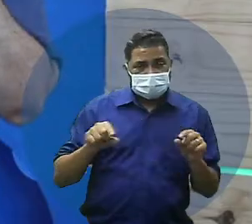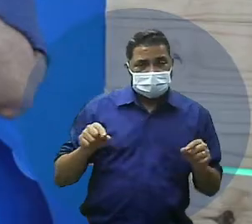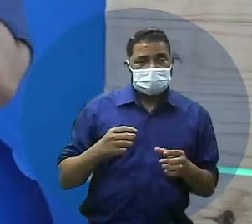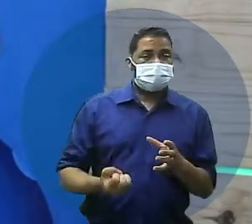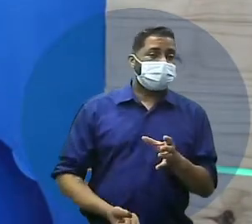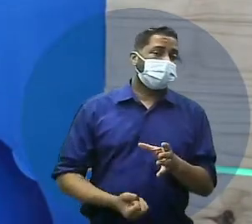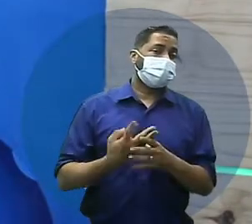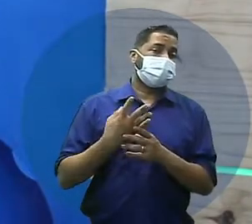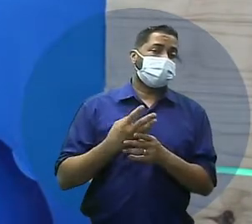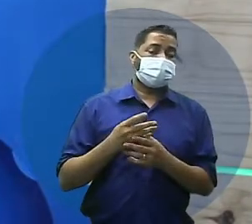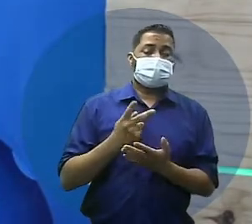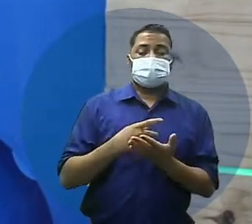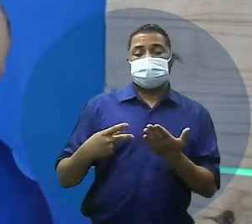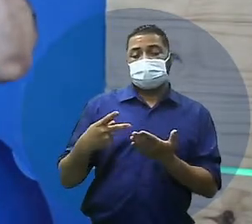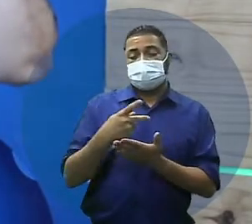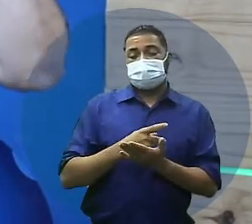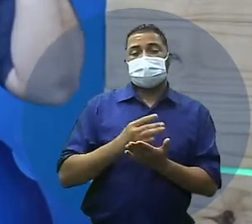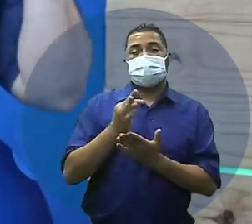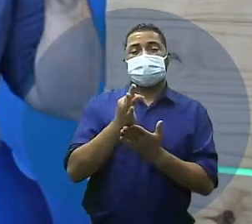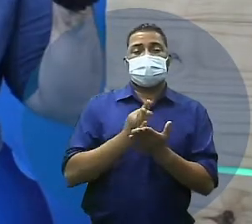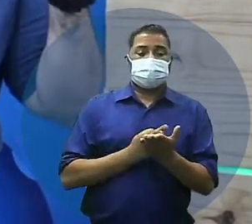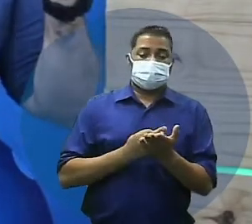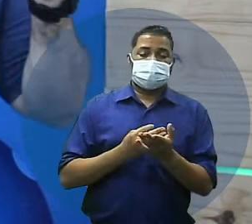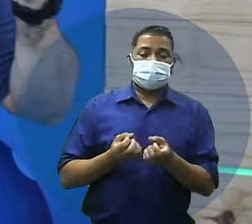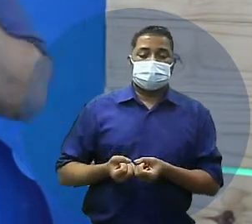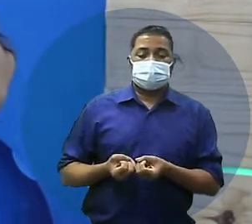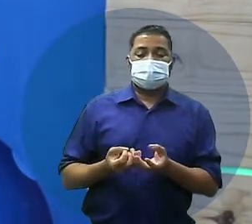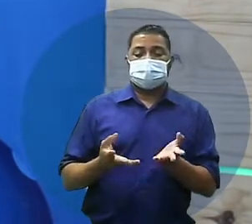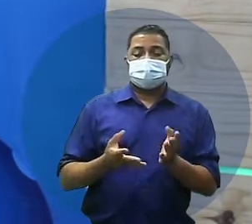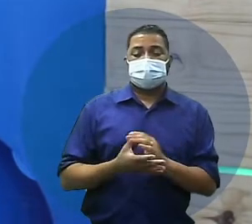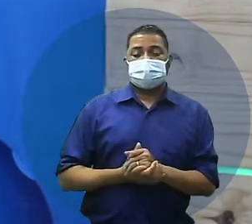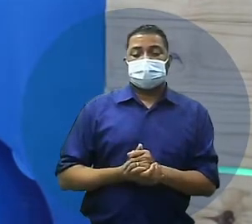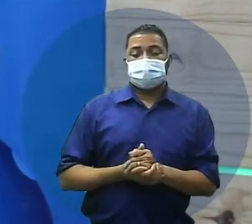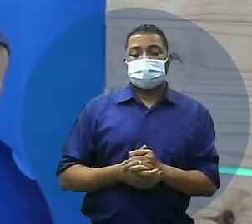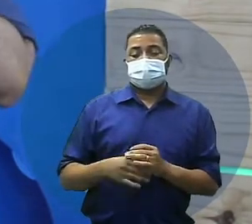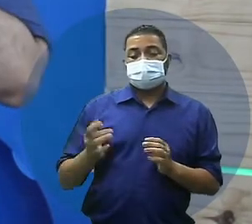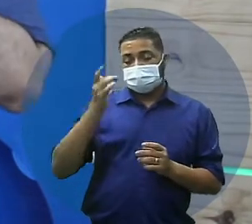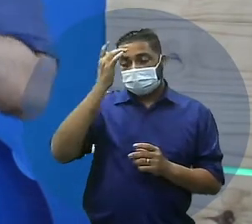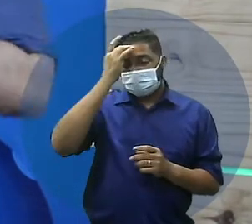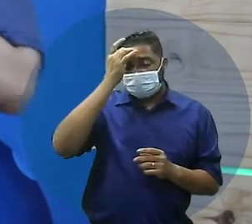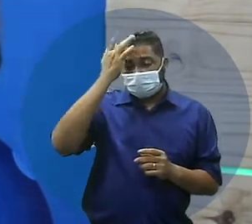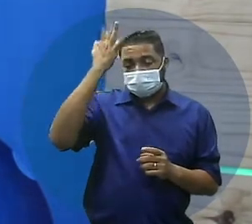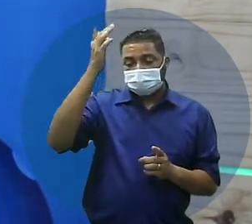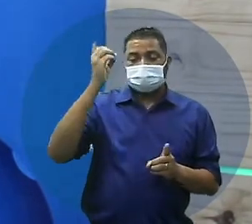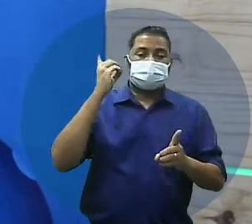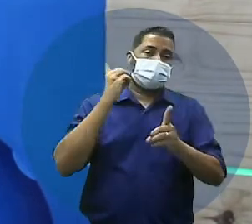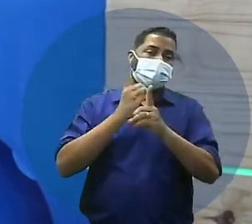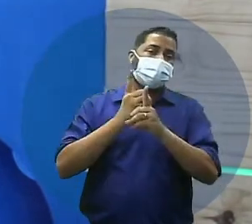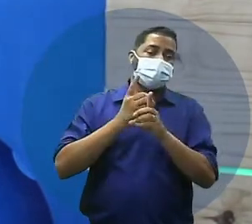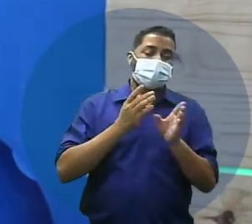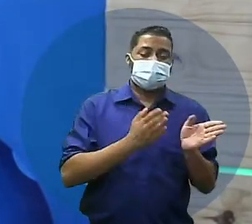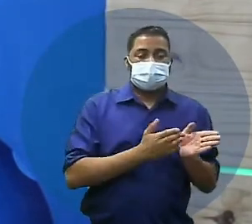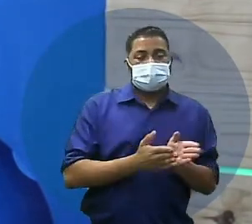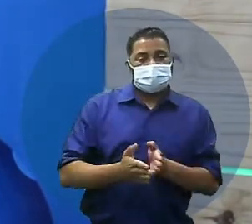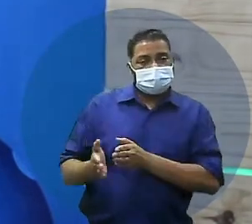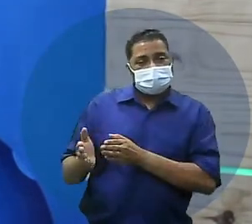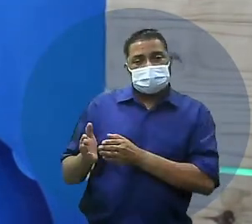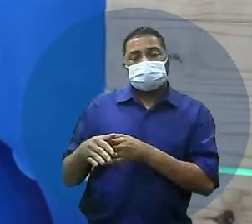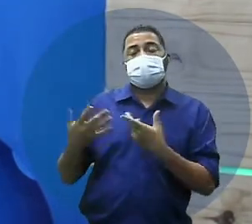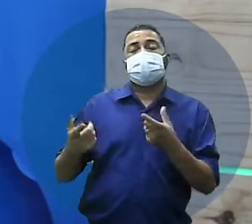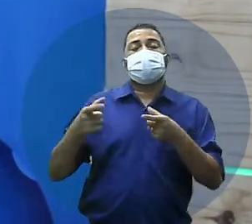fontes das imagens e dos textos que lhes são dados. Isso facilita na identificação do período ou